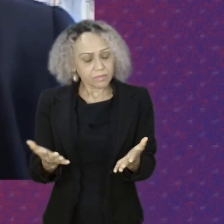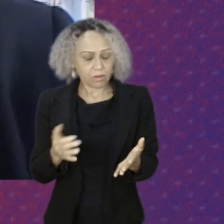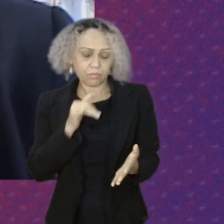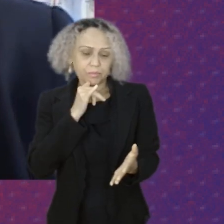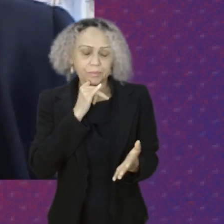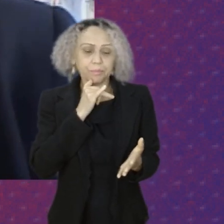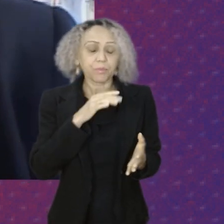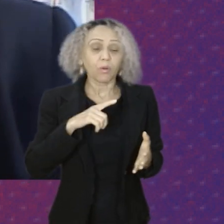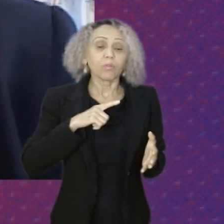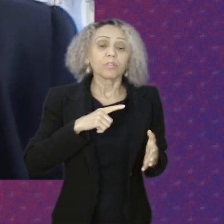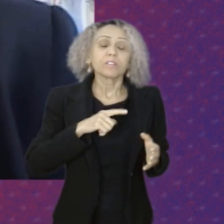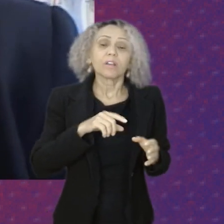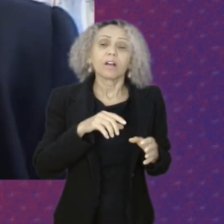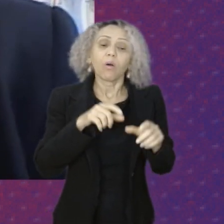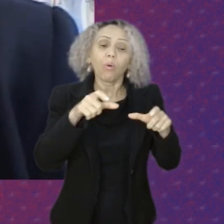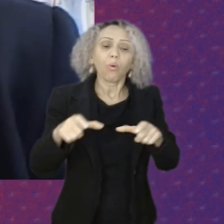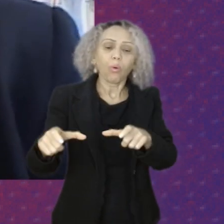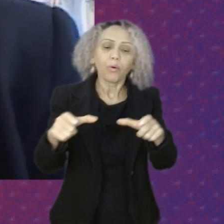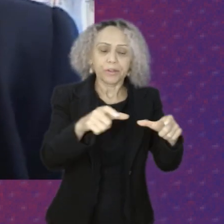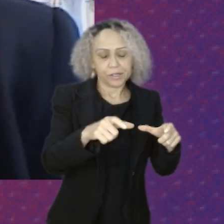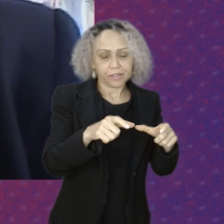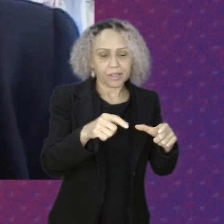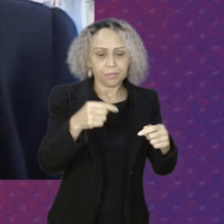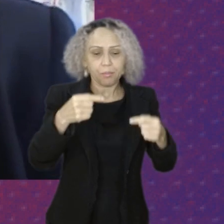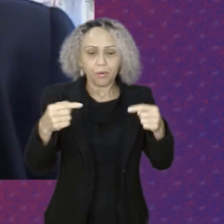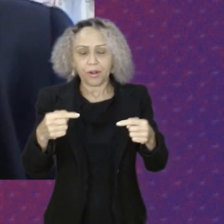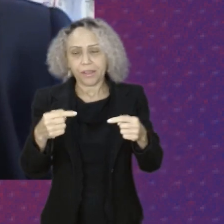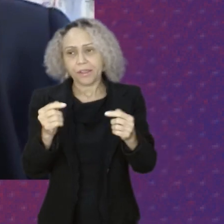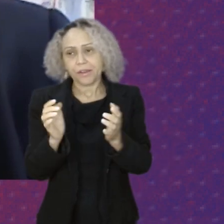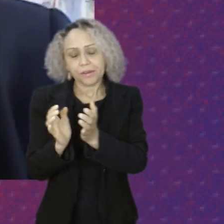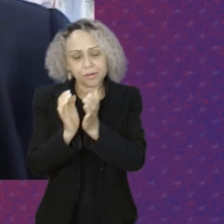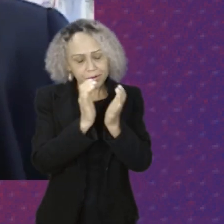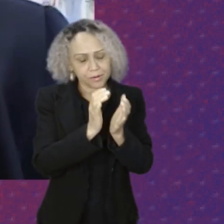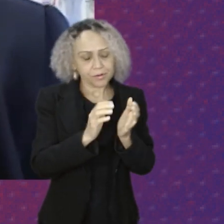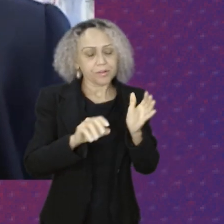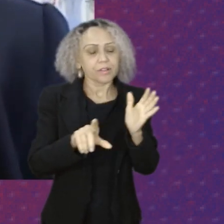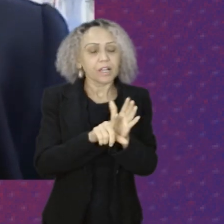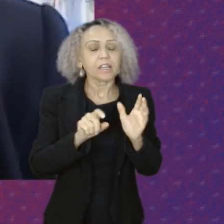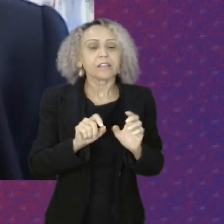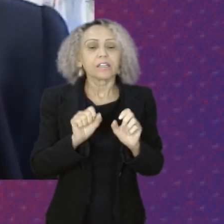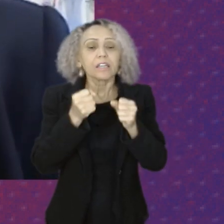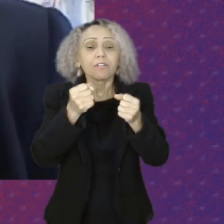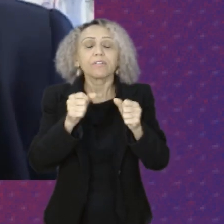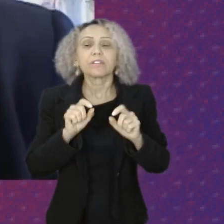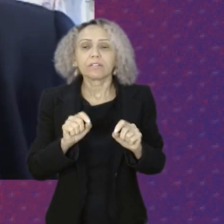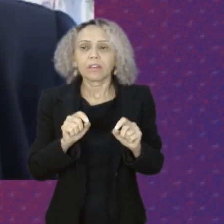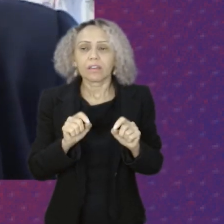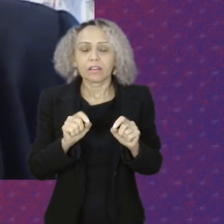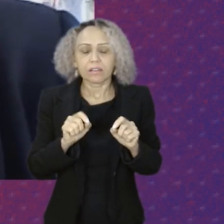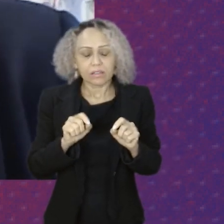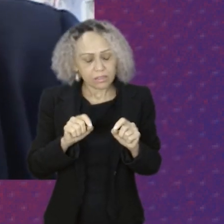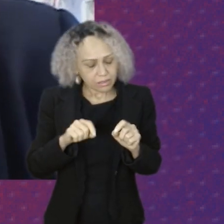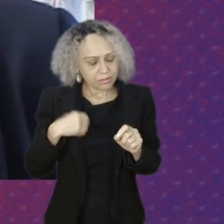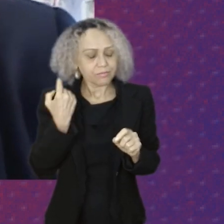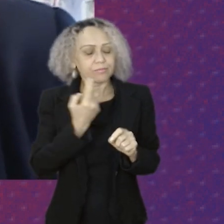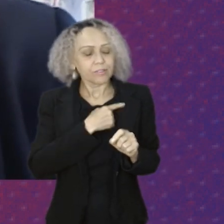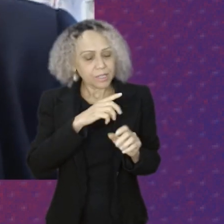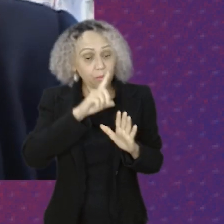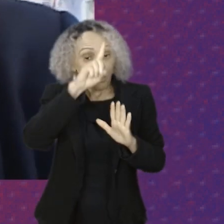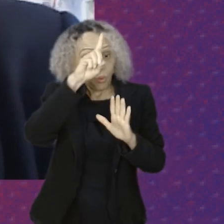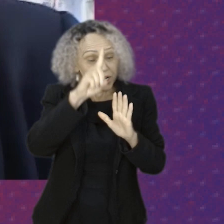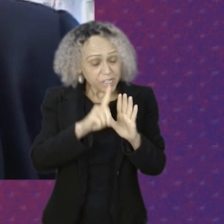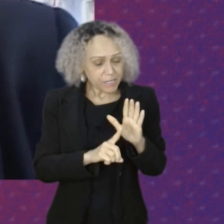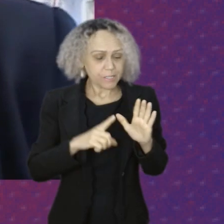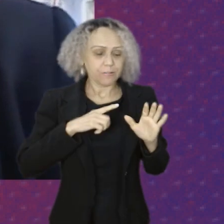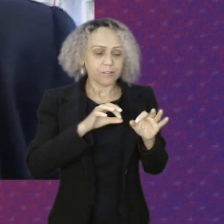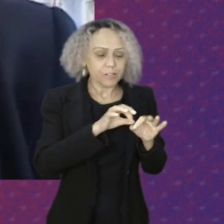famílias, e que também é um conjunto de políticas em nossas leis que defende nós temos essa terra, ter a